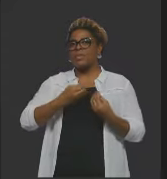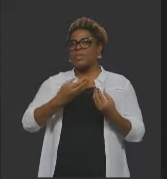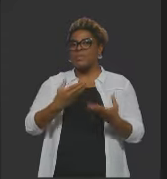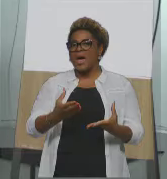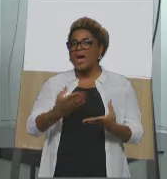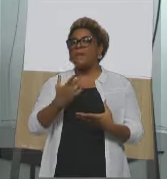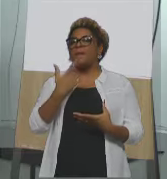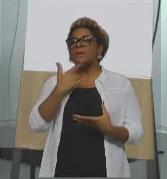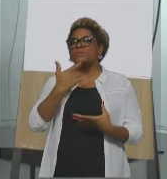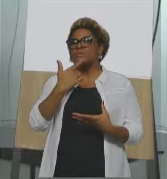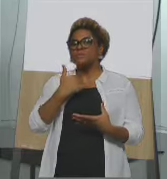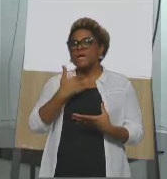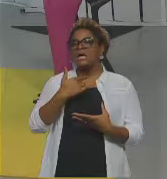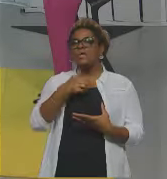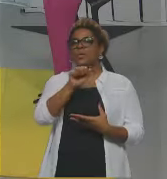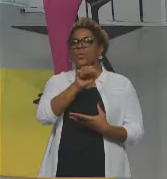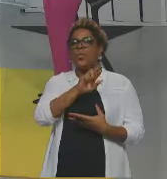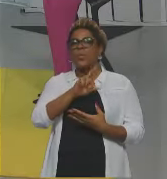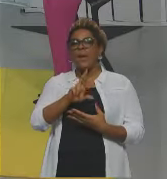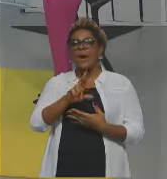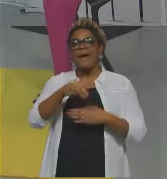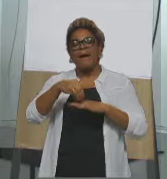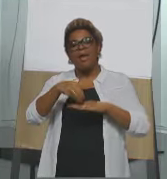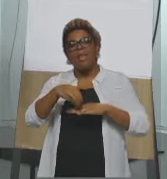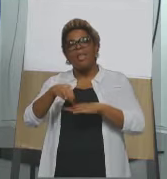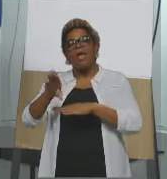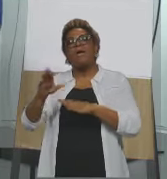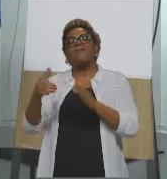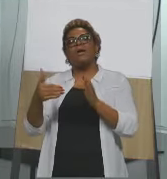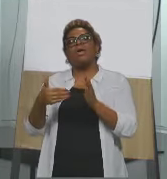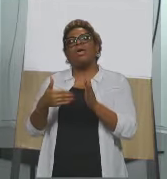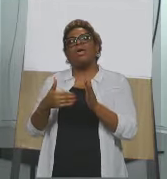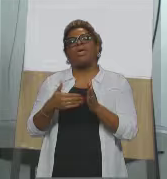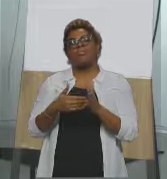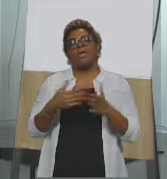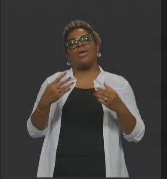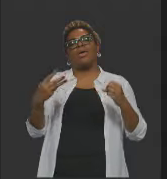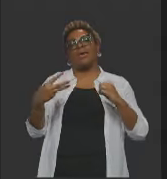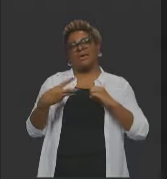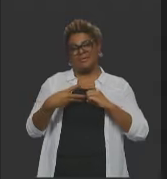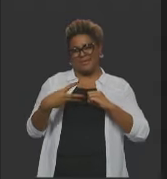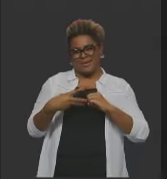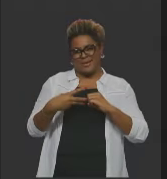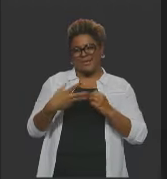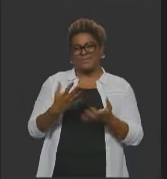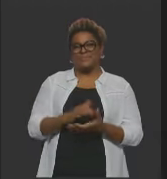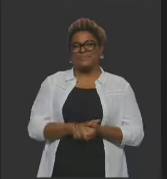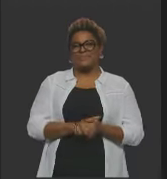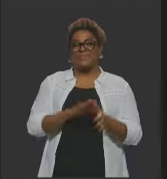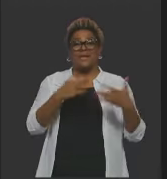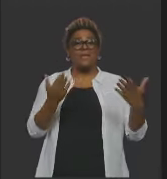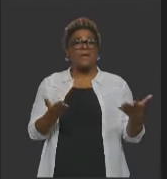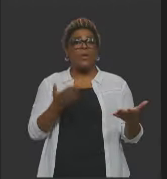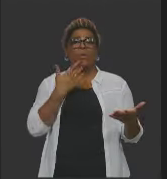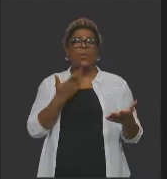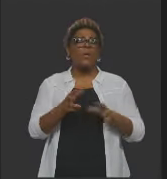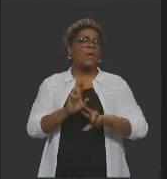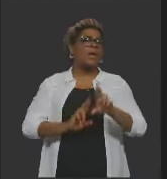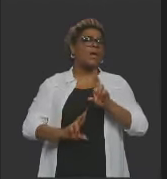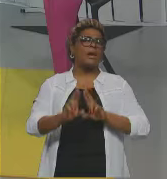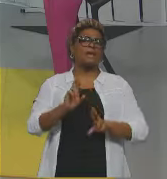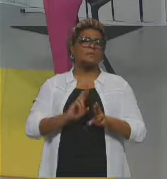o oxigênio para ele fazer o transporte até as células. Agora, será qual a relação entre o sistema digestório e